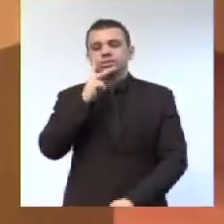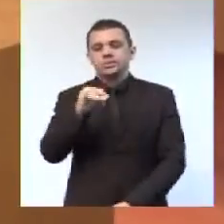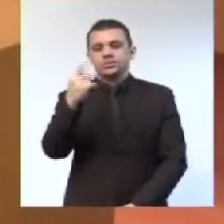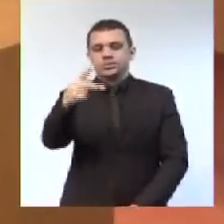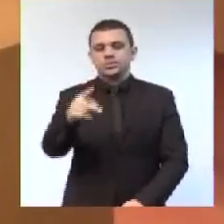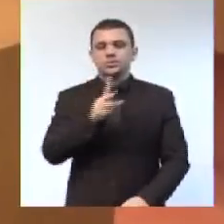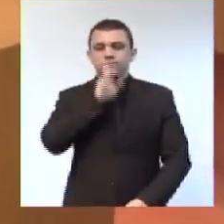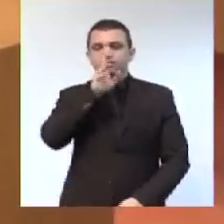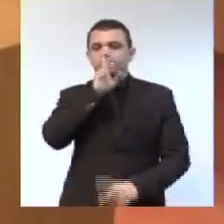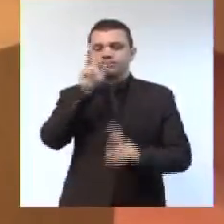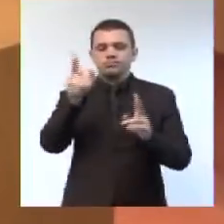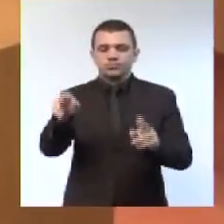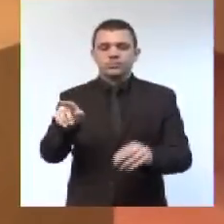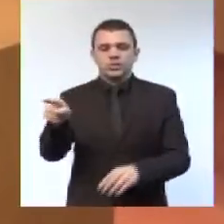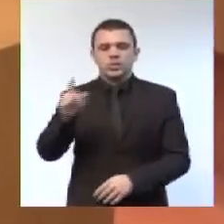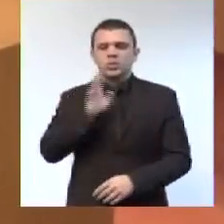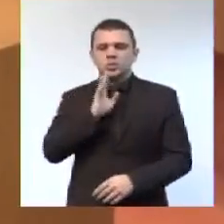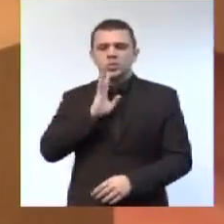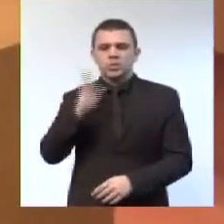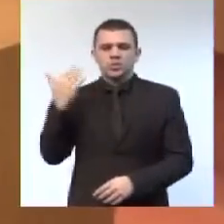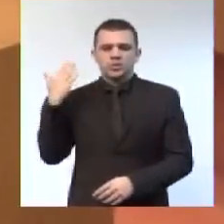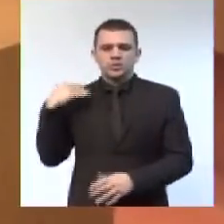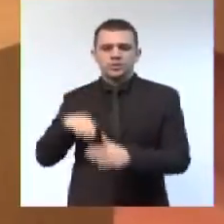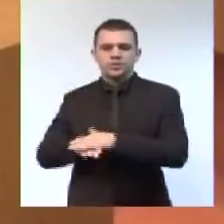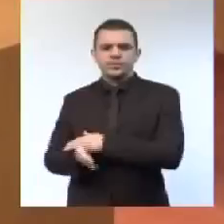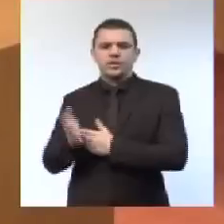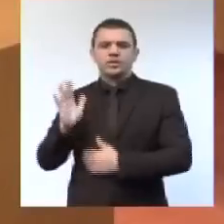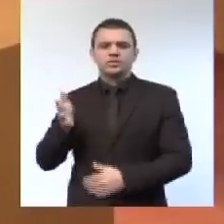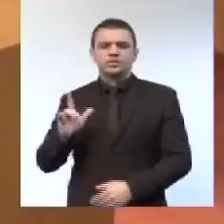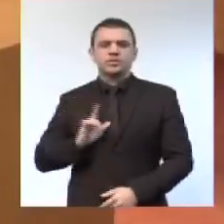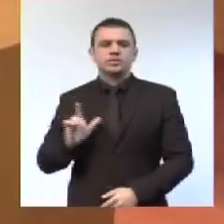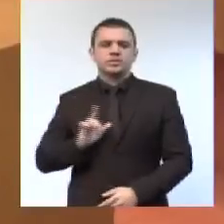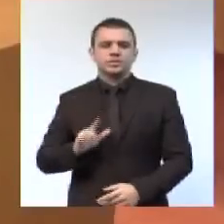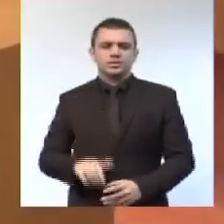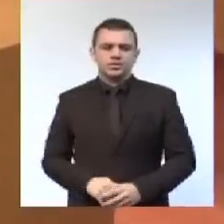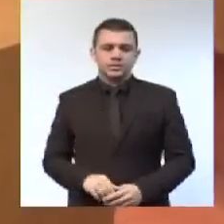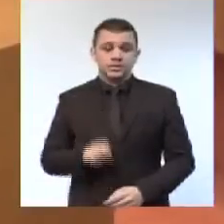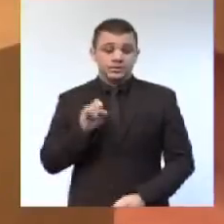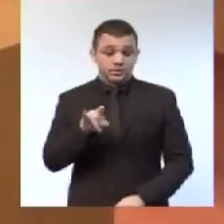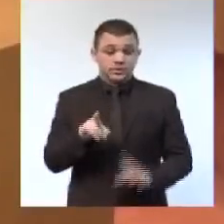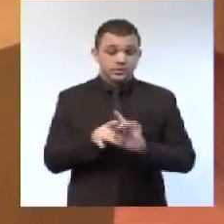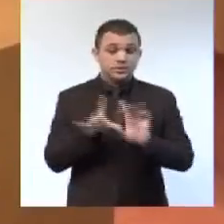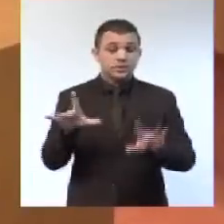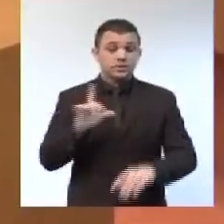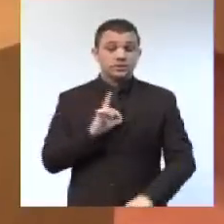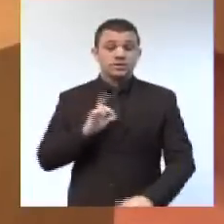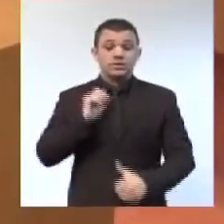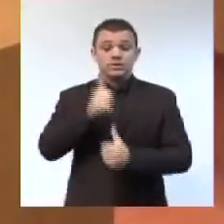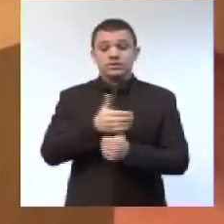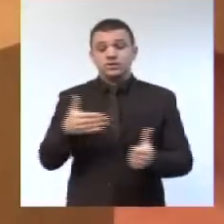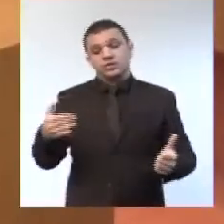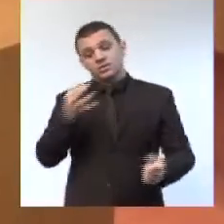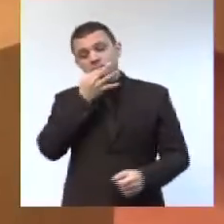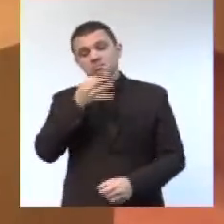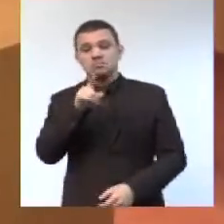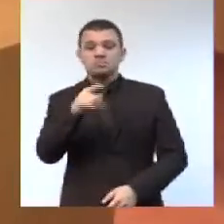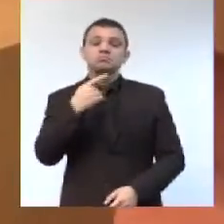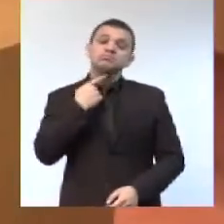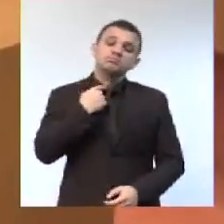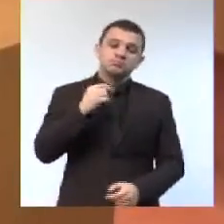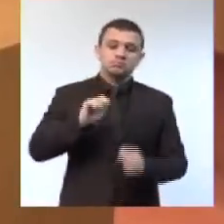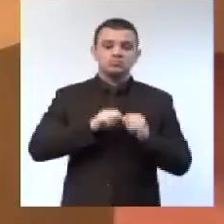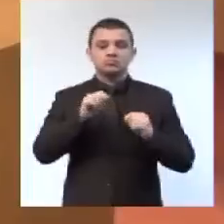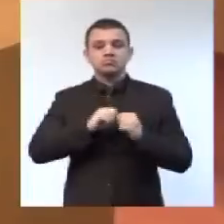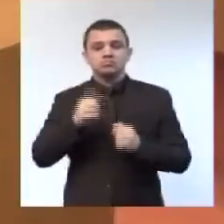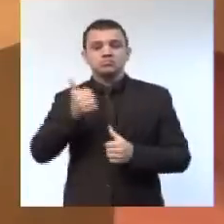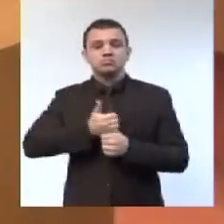Conhecidos no seu pai. Se você tivesse a independência realmente de poder fazer o mandato que você, eu acho que gostaria de fazer, eu tenho